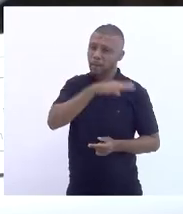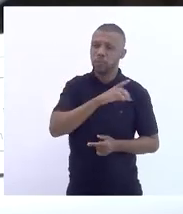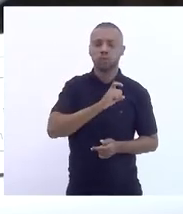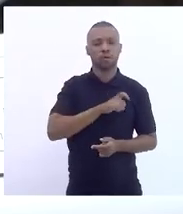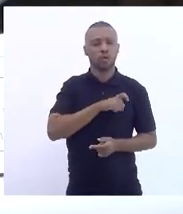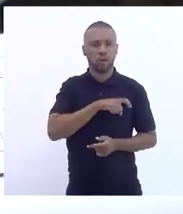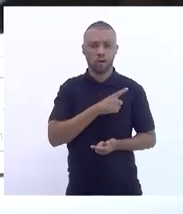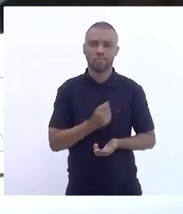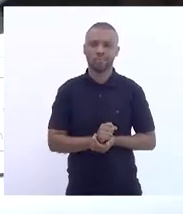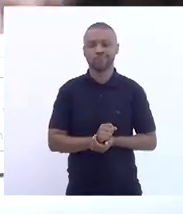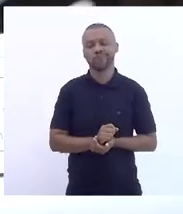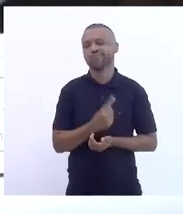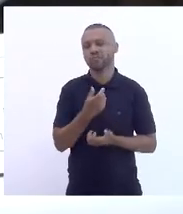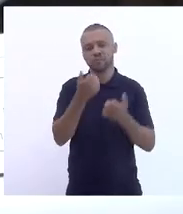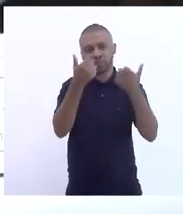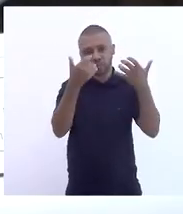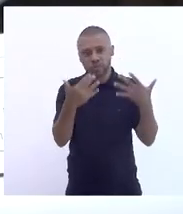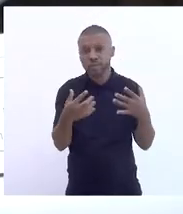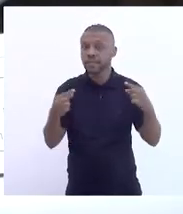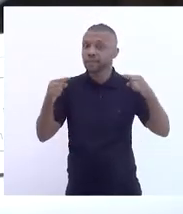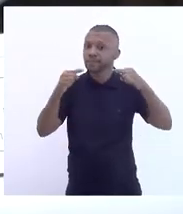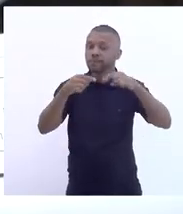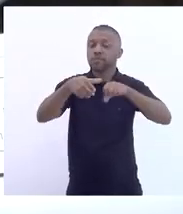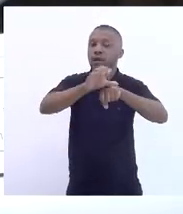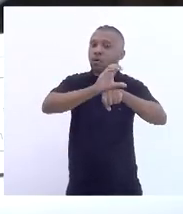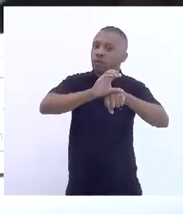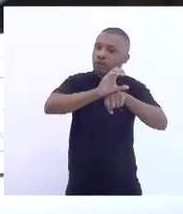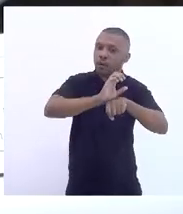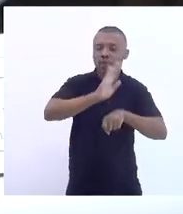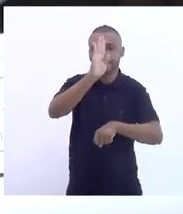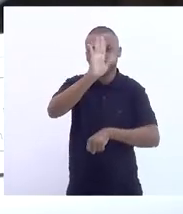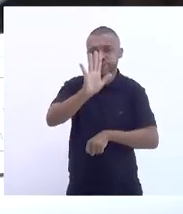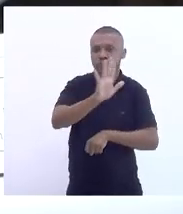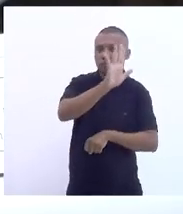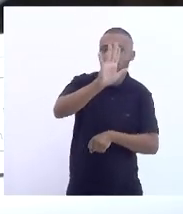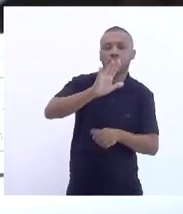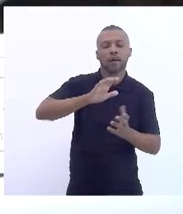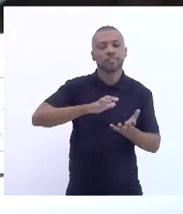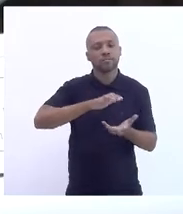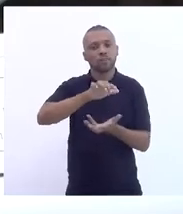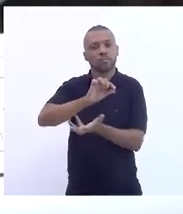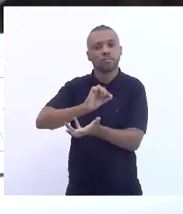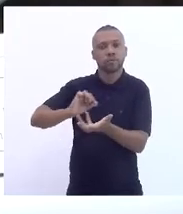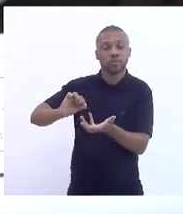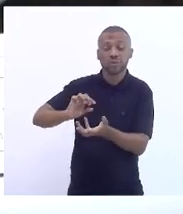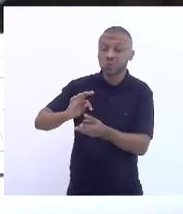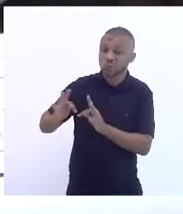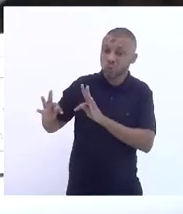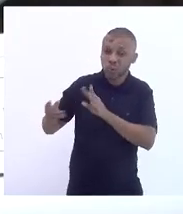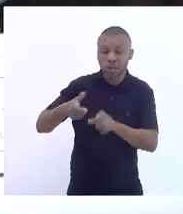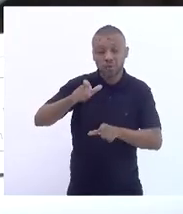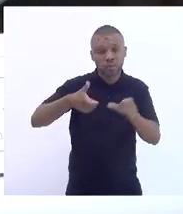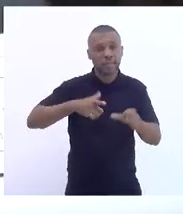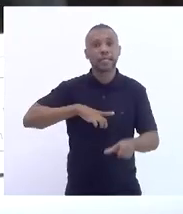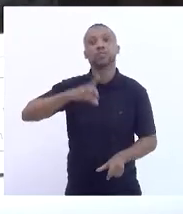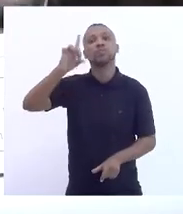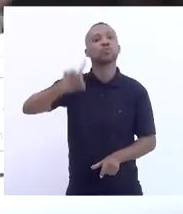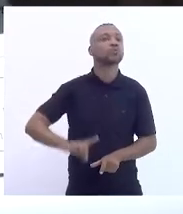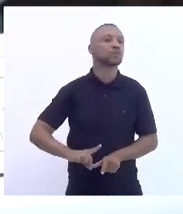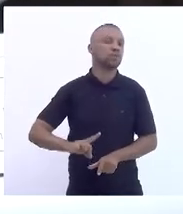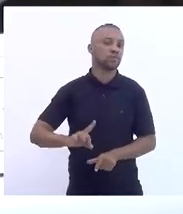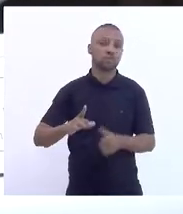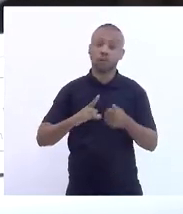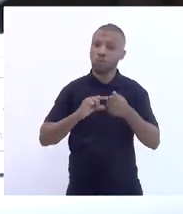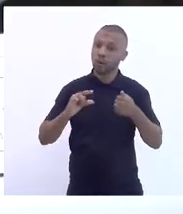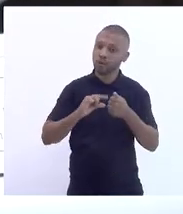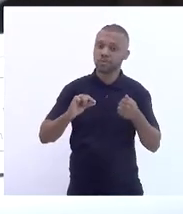pela constituição pelas normas nacionais e internacionais de direitos humanos todas as pessoas são titulares de direitos a verdade pelo